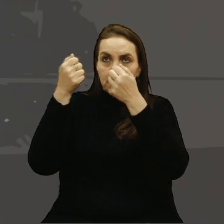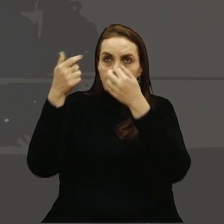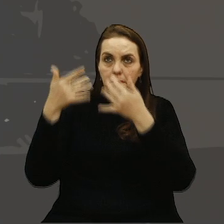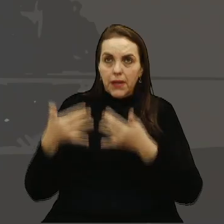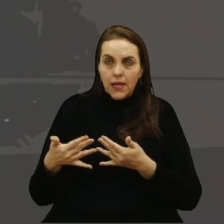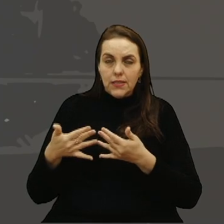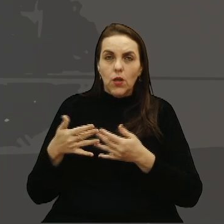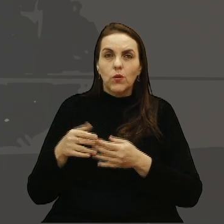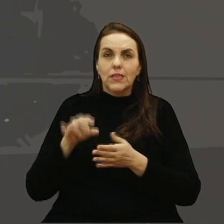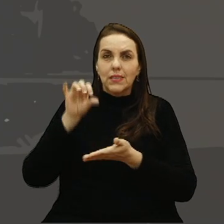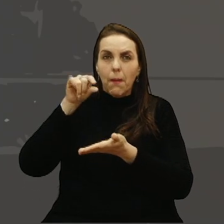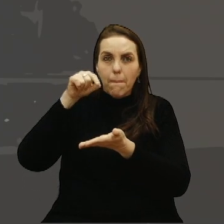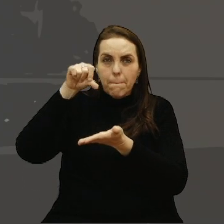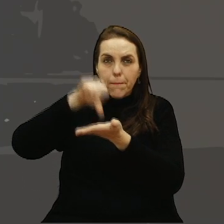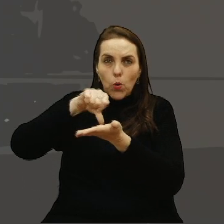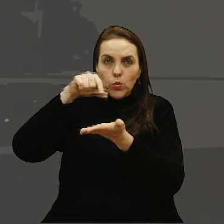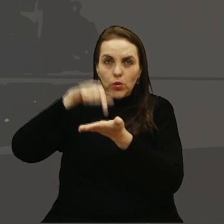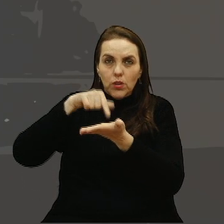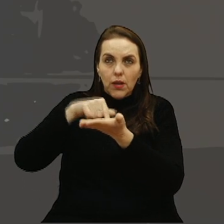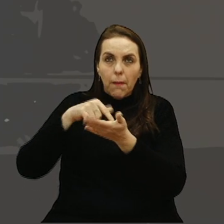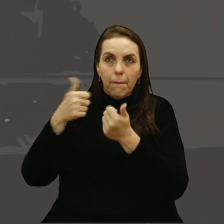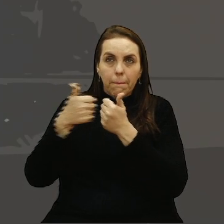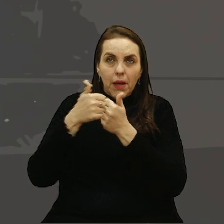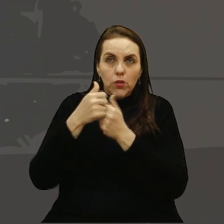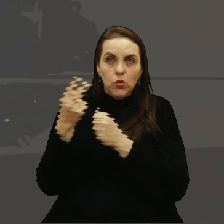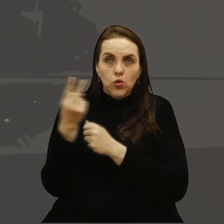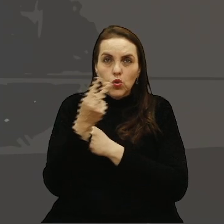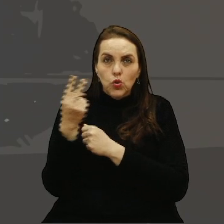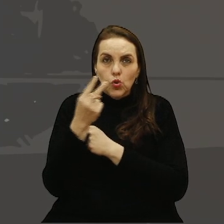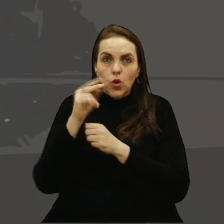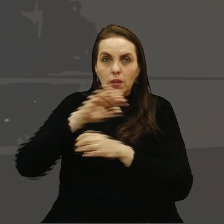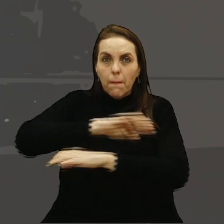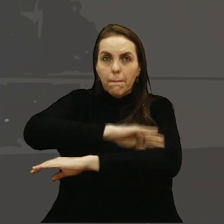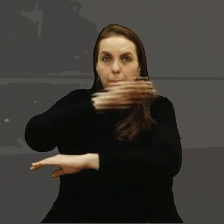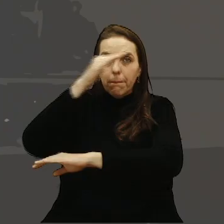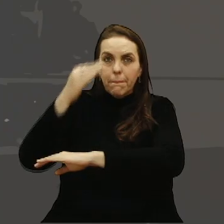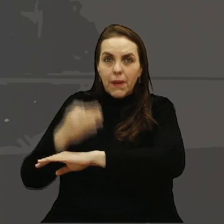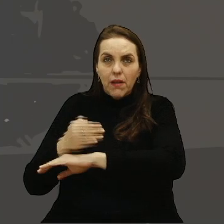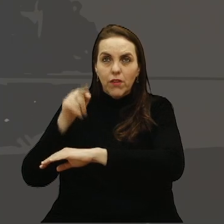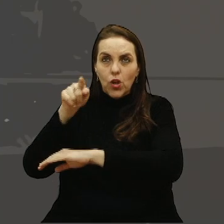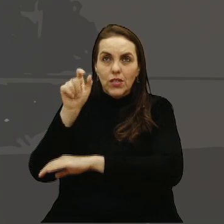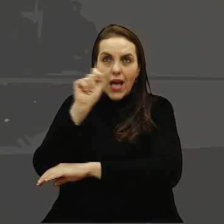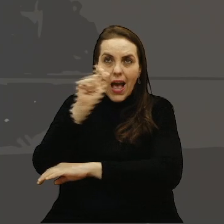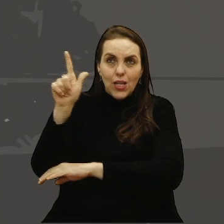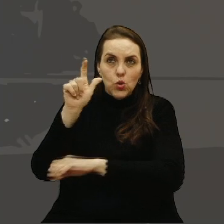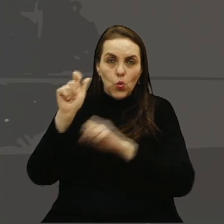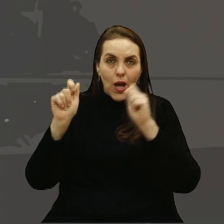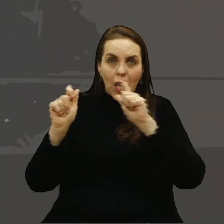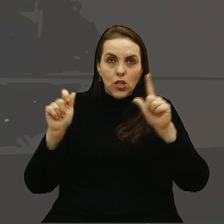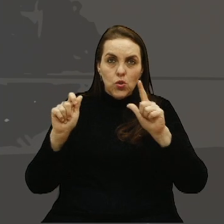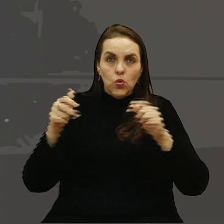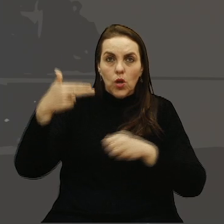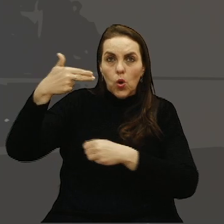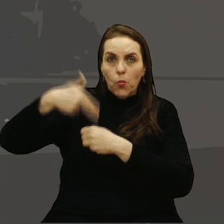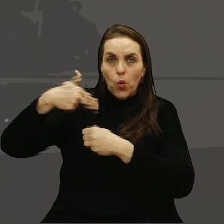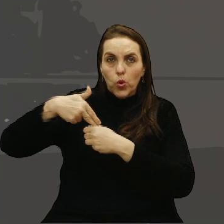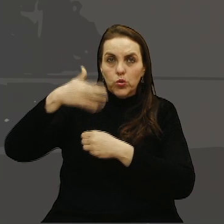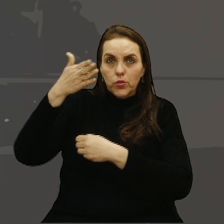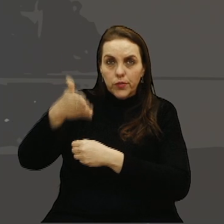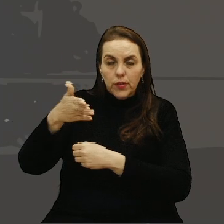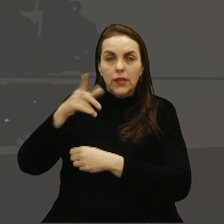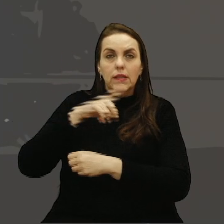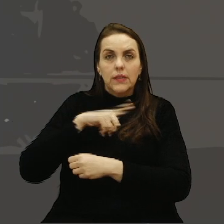ponto central, próximo àqueles dois pavilhões, ali, aquelas 2 coberturas azuis, ali é onde está o posto de combustível, a